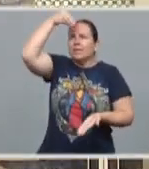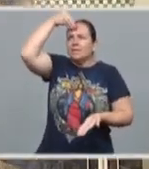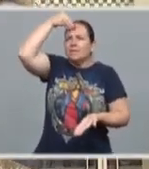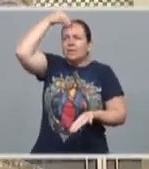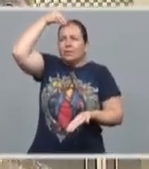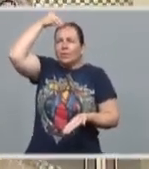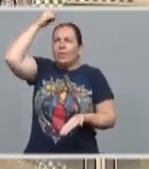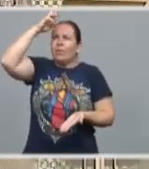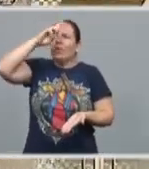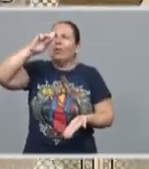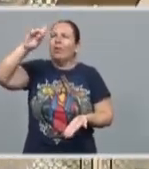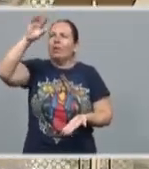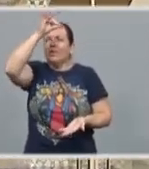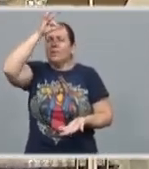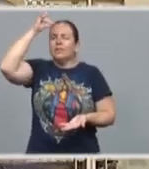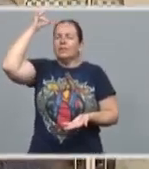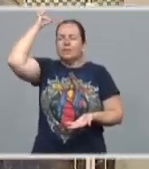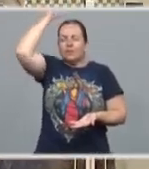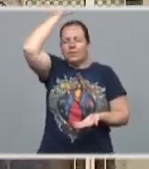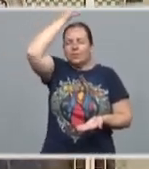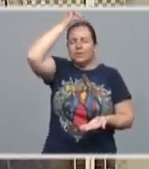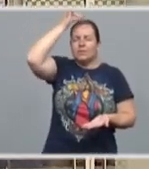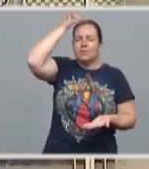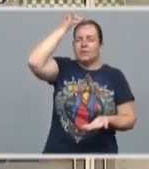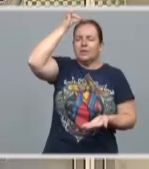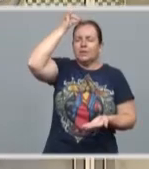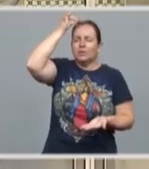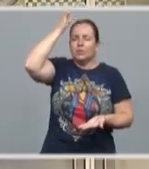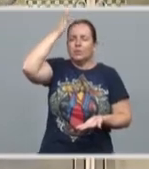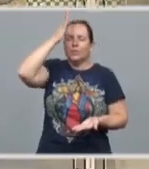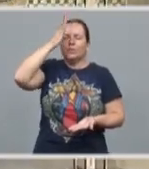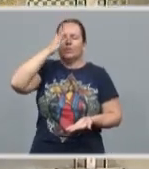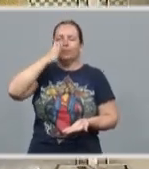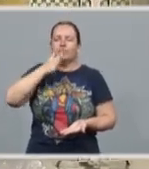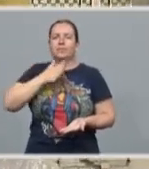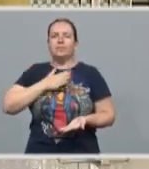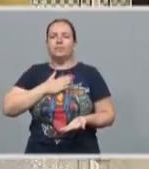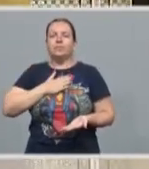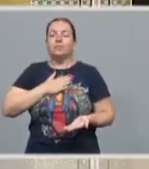Batiza-me, Senhor, com teu Espírito,